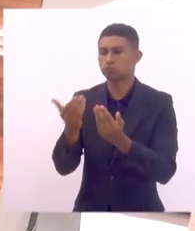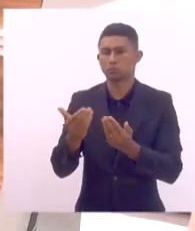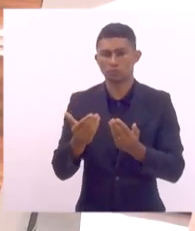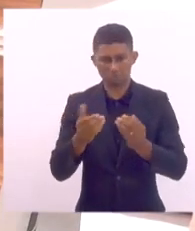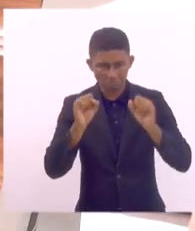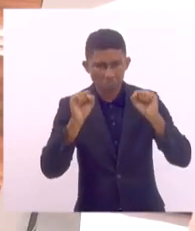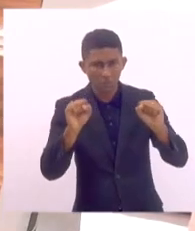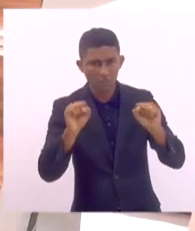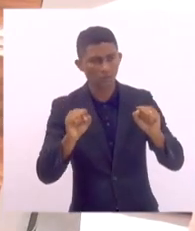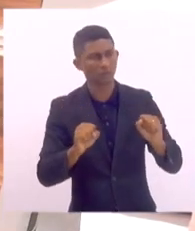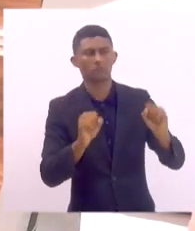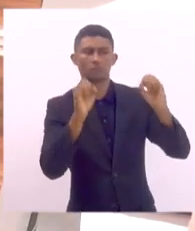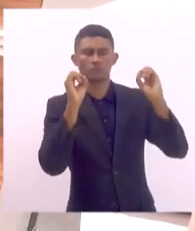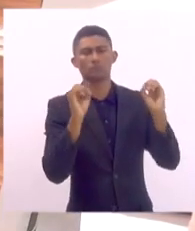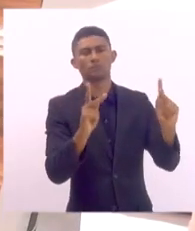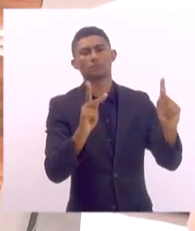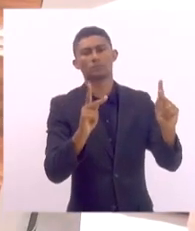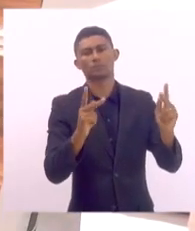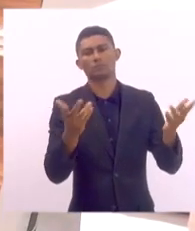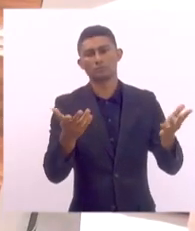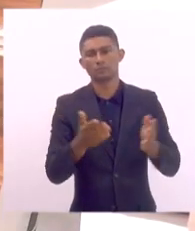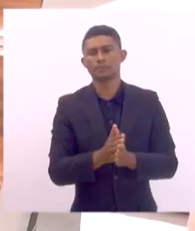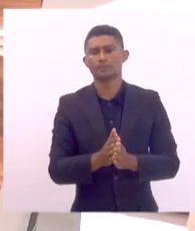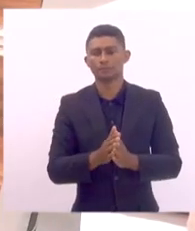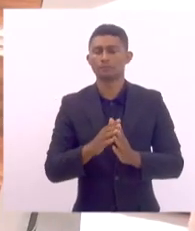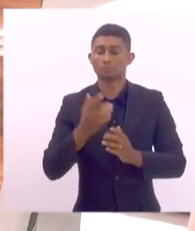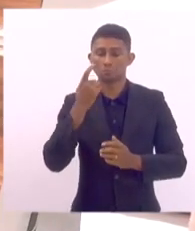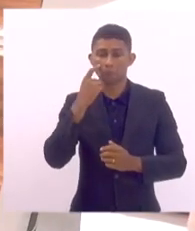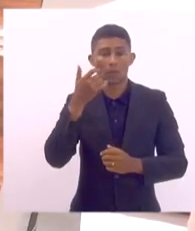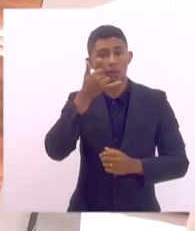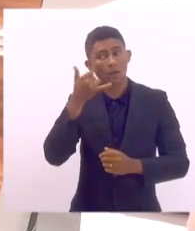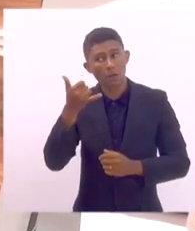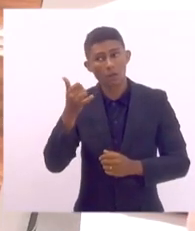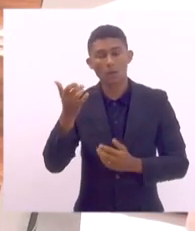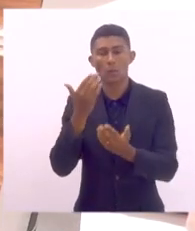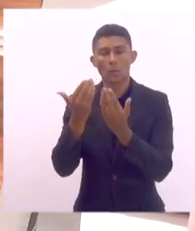Amanhã? Ok. Isso. A gente espera o presidente retornar à ligação.